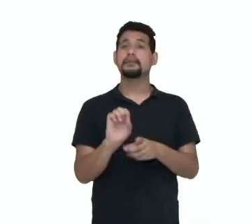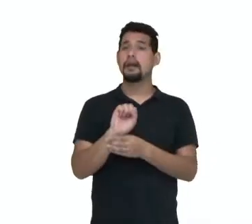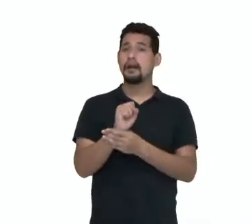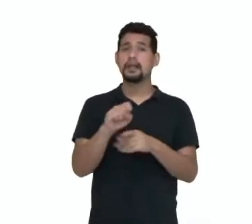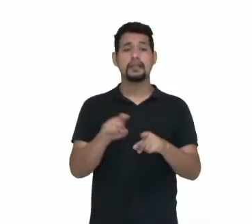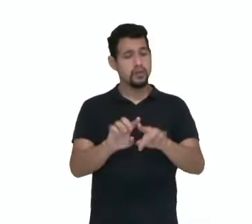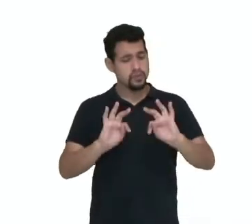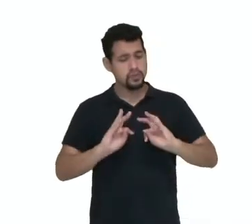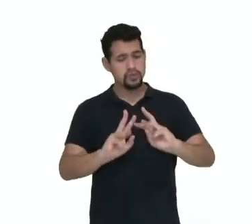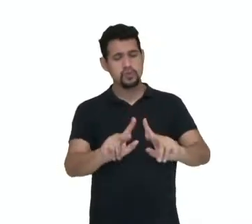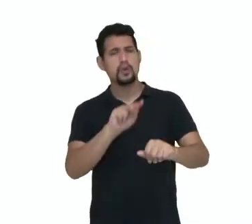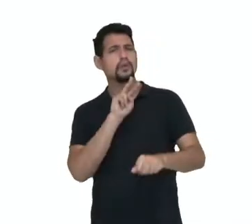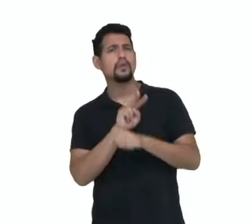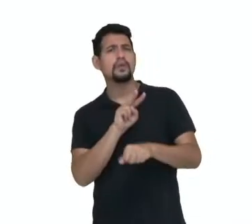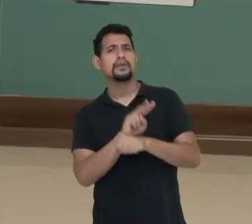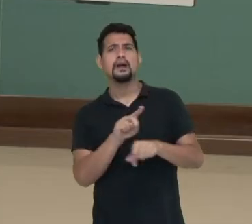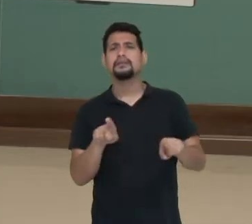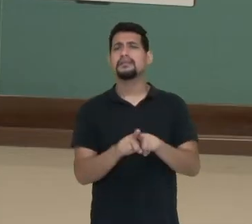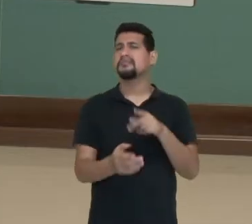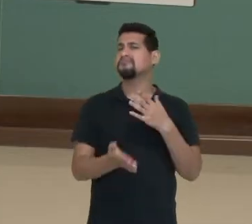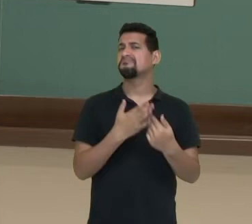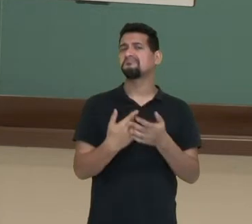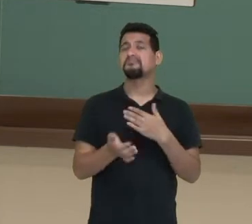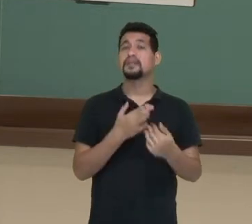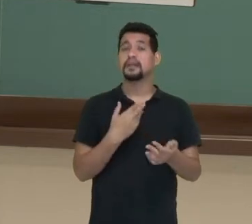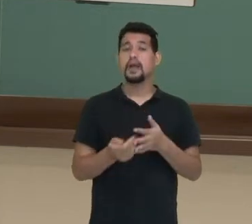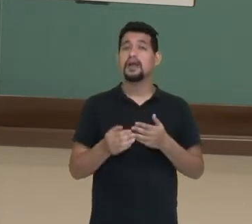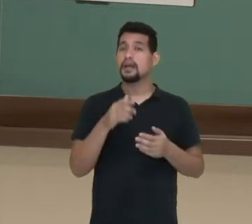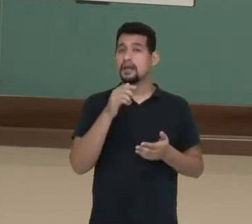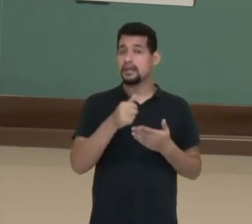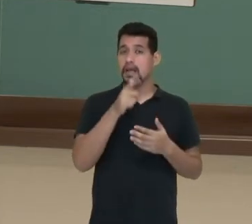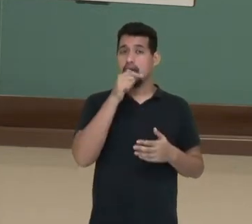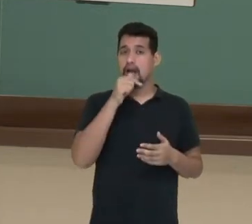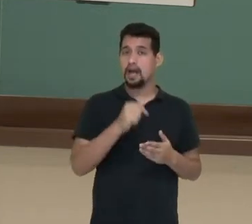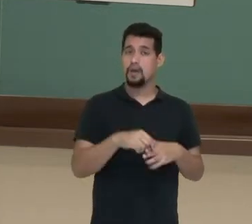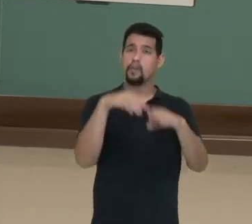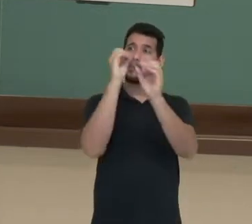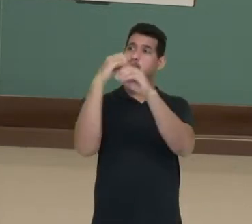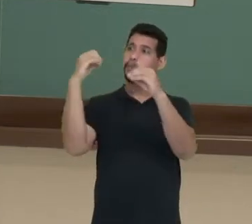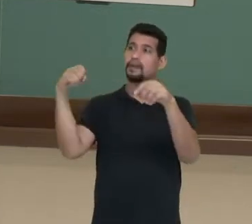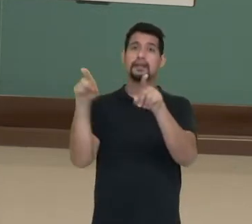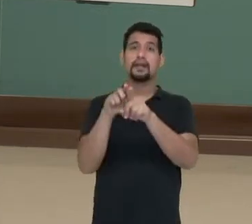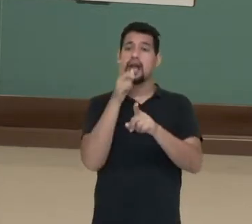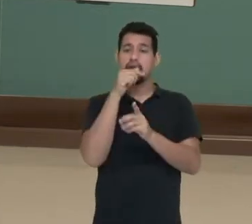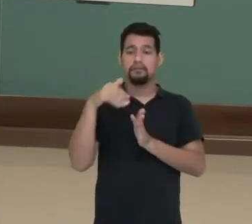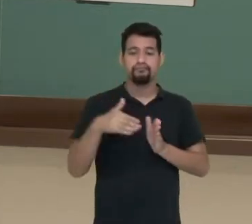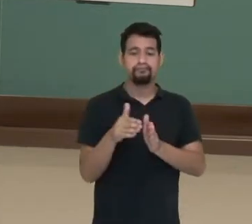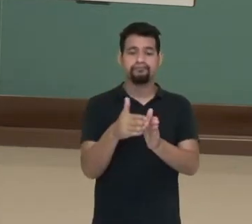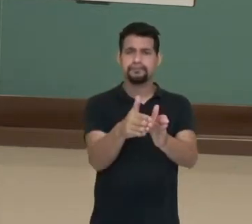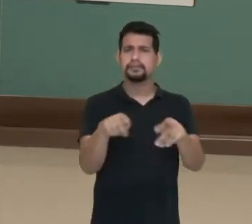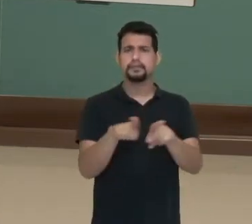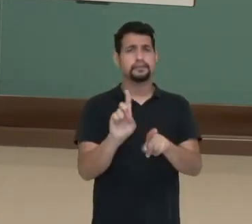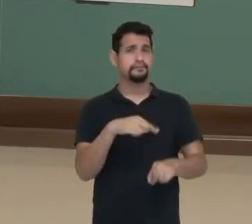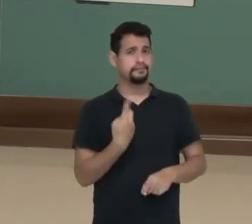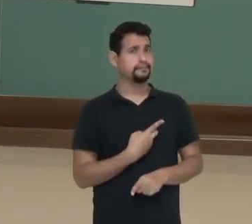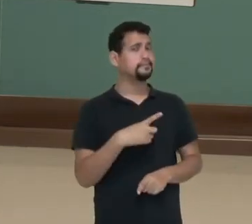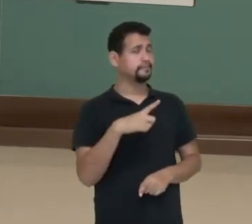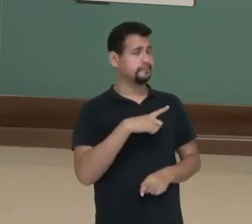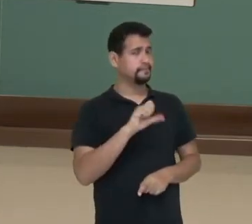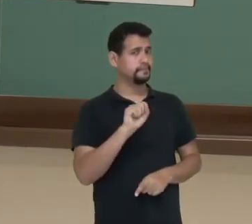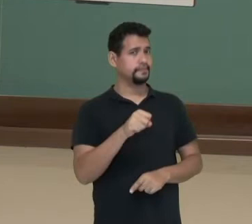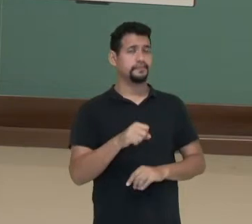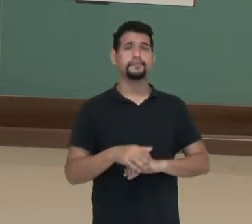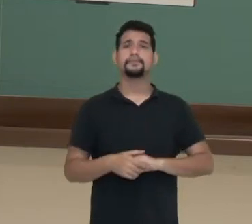garantir toda a proteção, tanto dessa bacia oceânica, quanto dessa bacia fluvial que nós temos em nosso